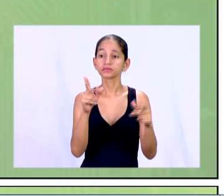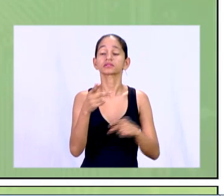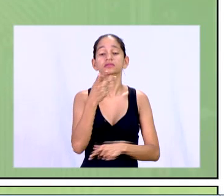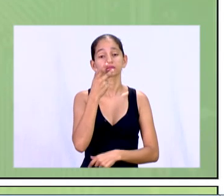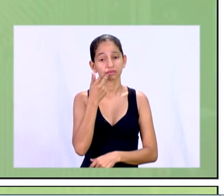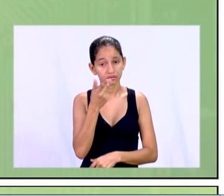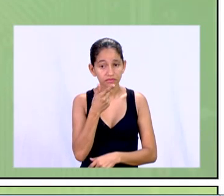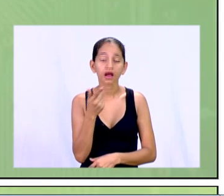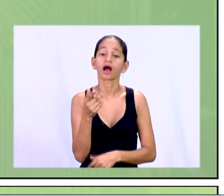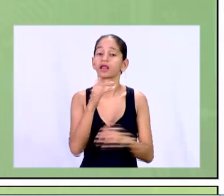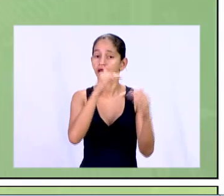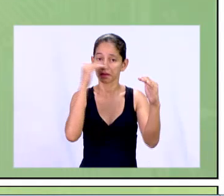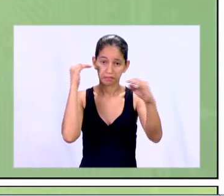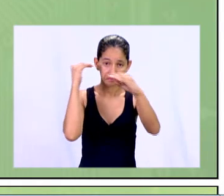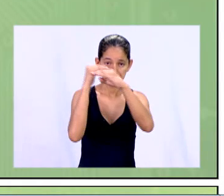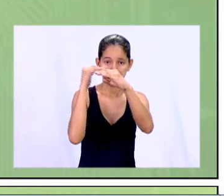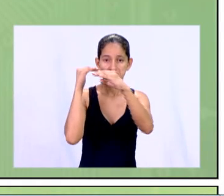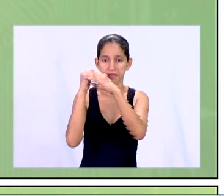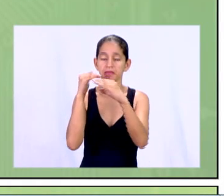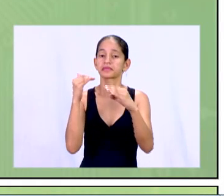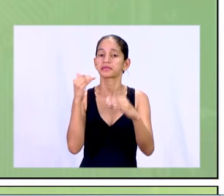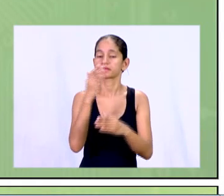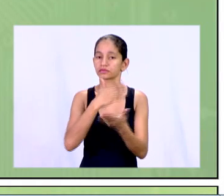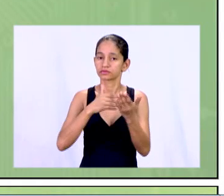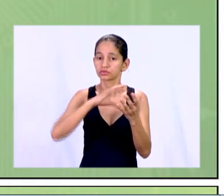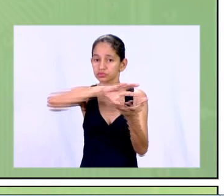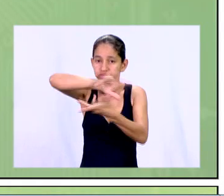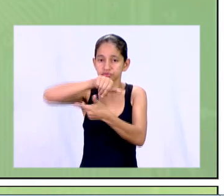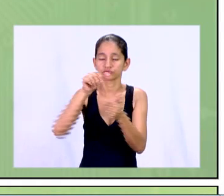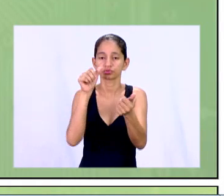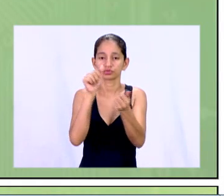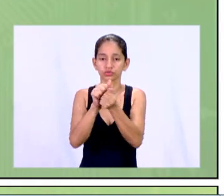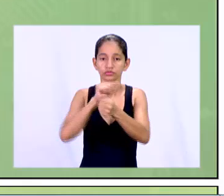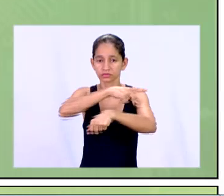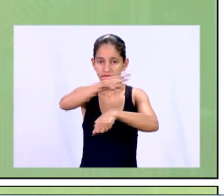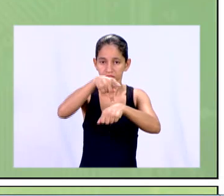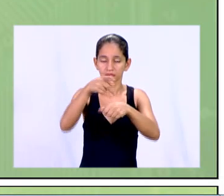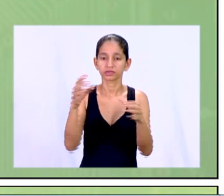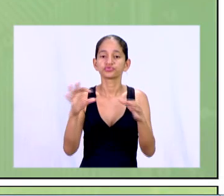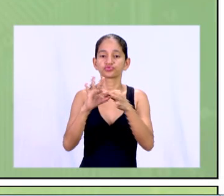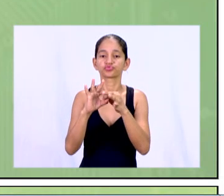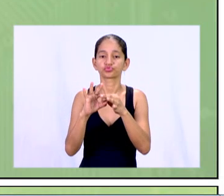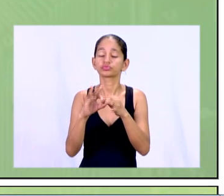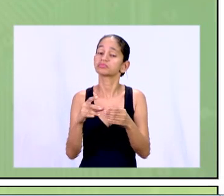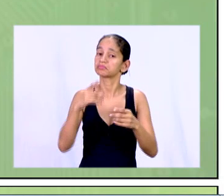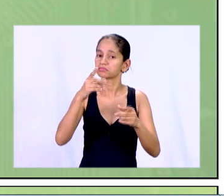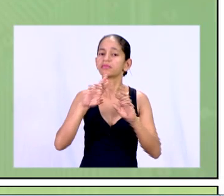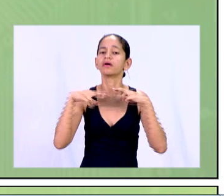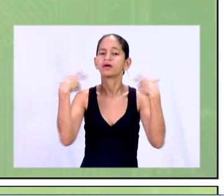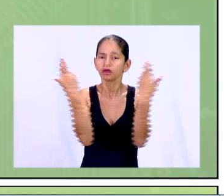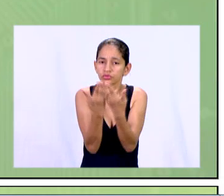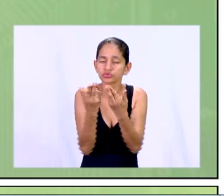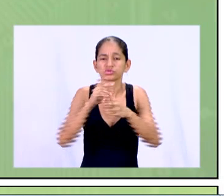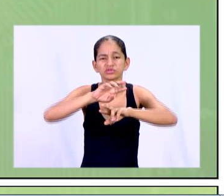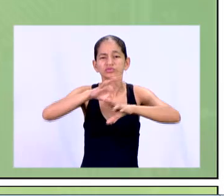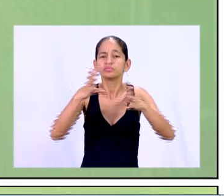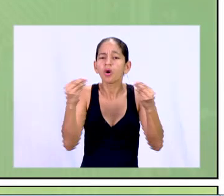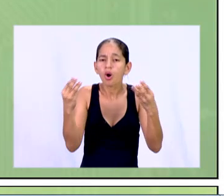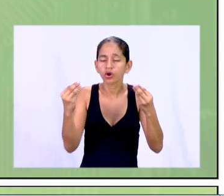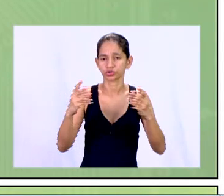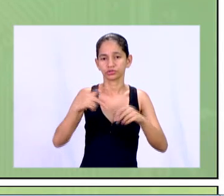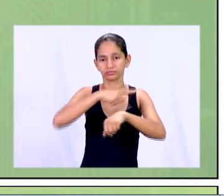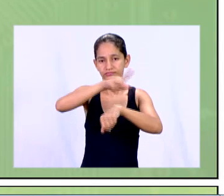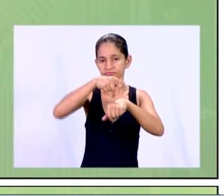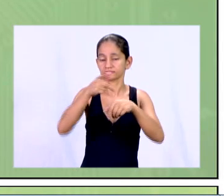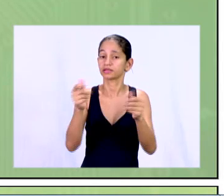direitos humanos que foram definidos por esses países mesmo, né? por uma reunião de vários países.